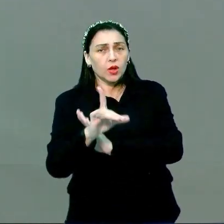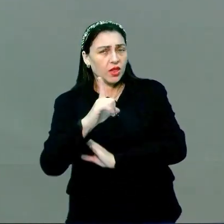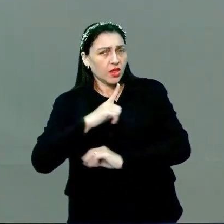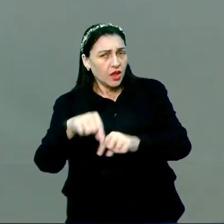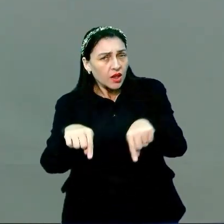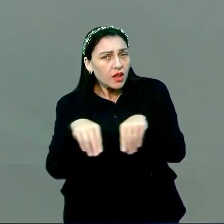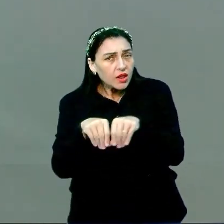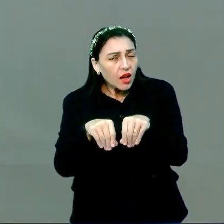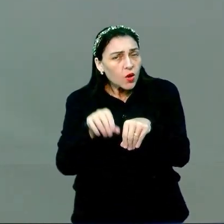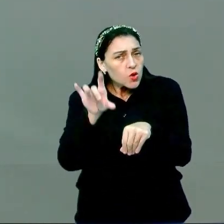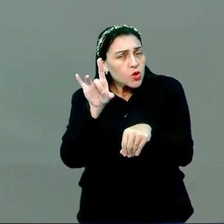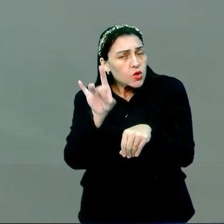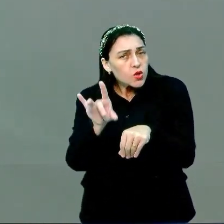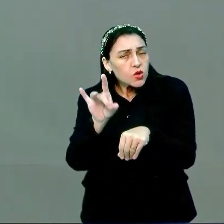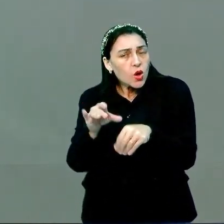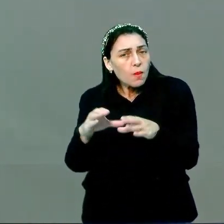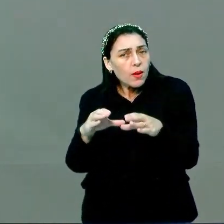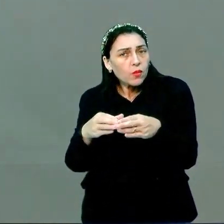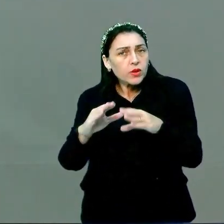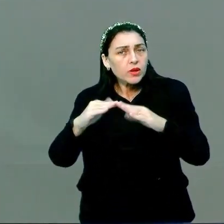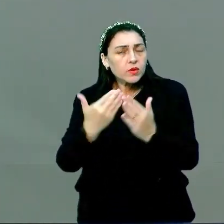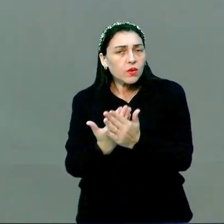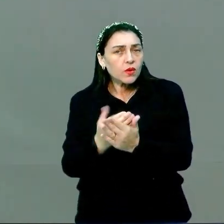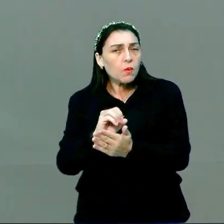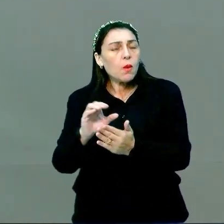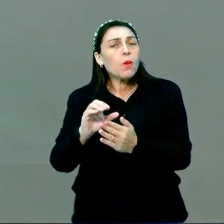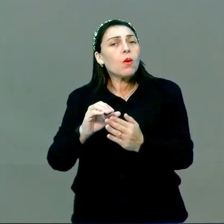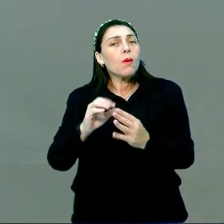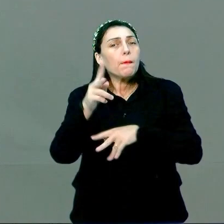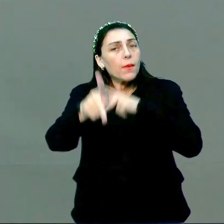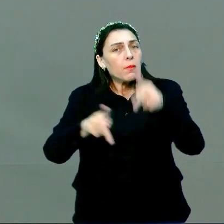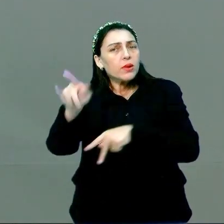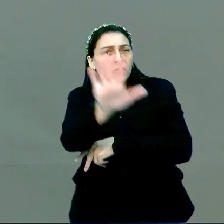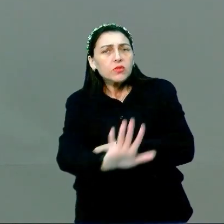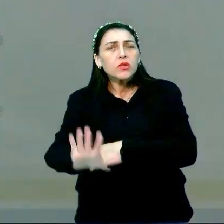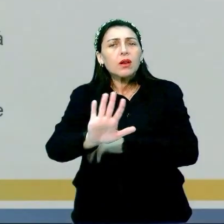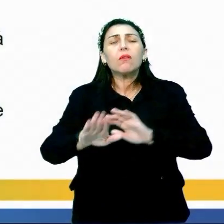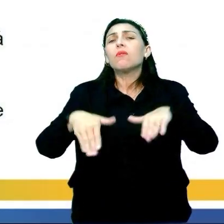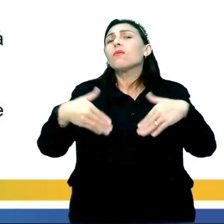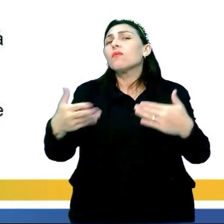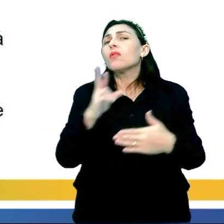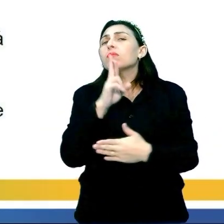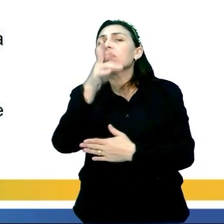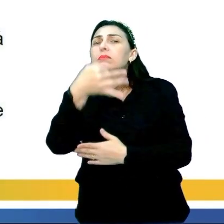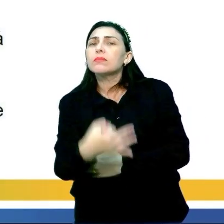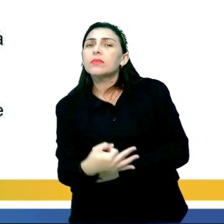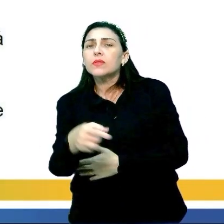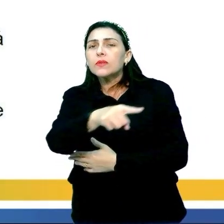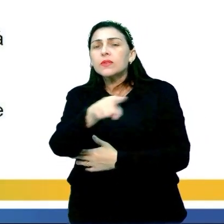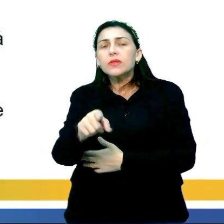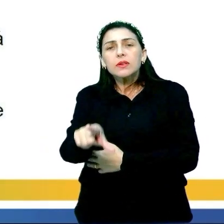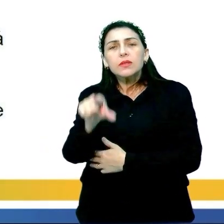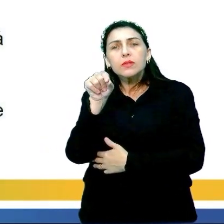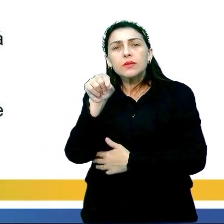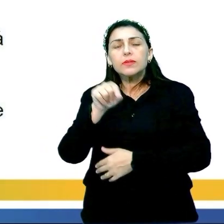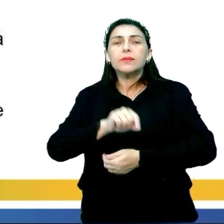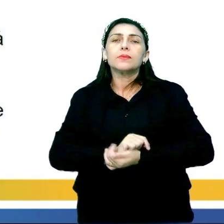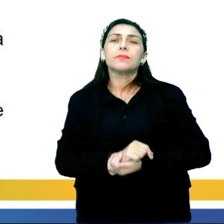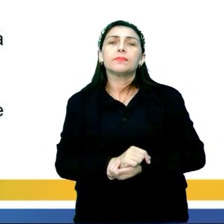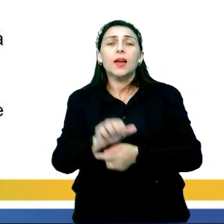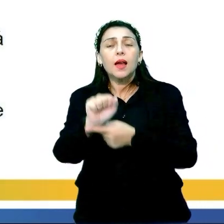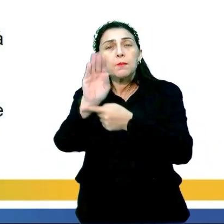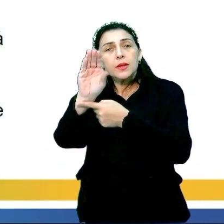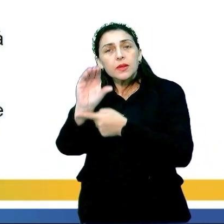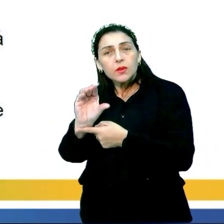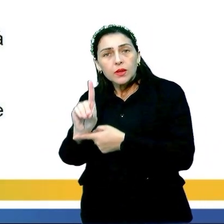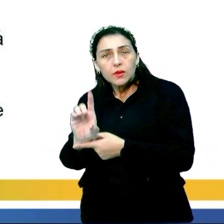tem quintal? É só para a comunidade escolar ou é para o público em geral? E aí, qual alternativa vocês marcariam?